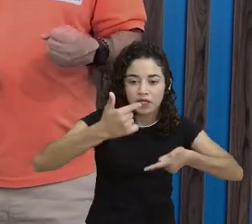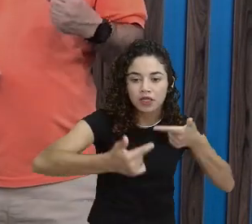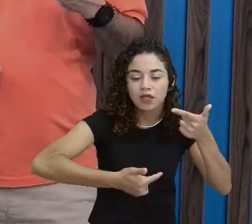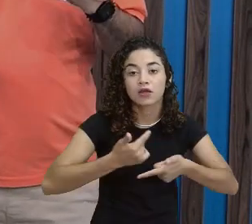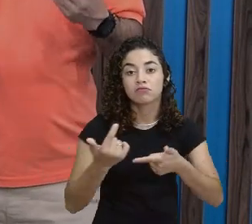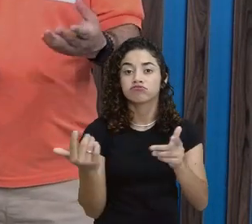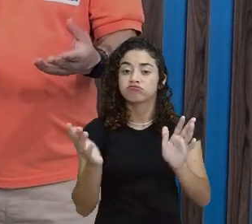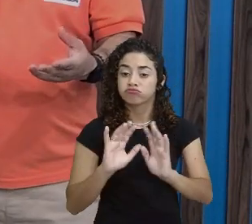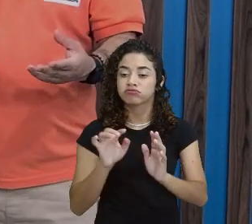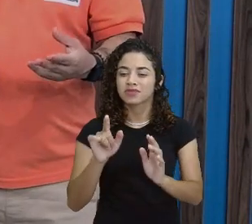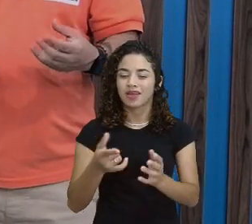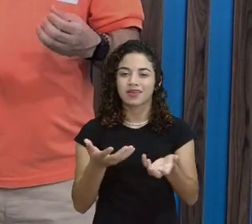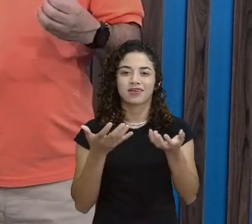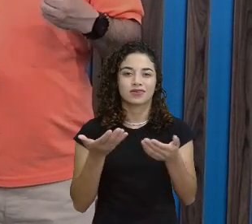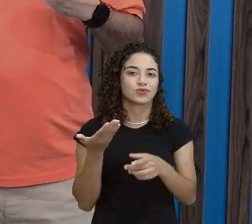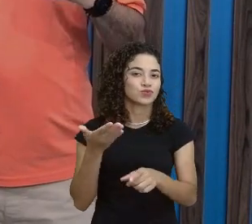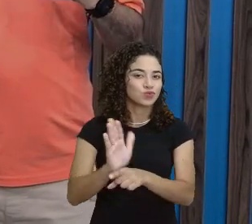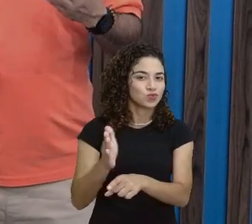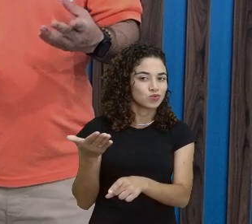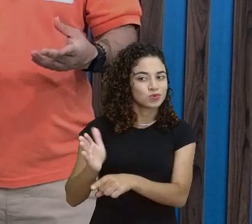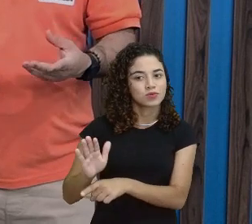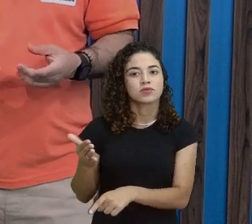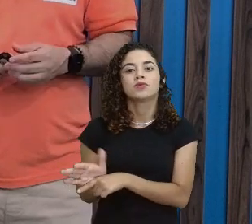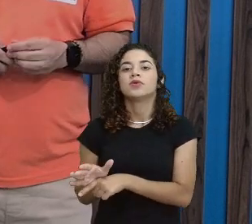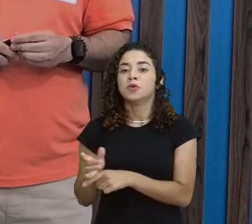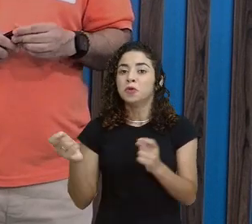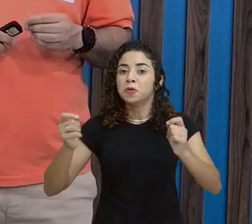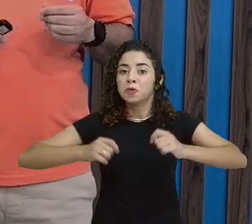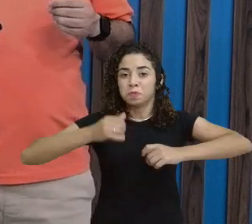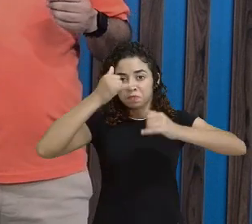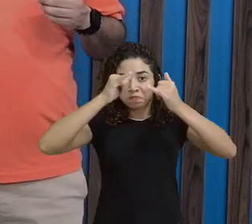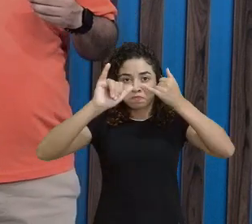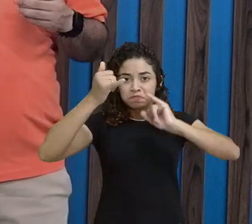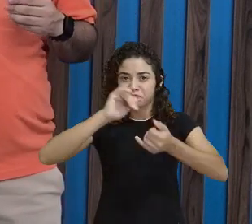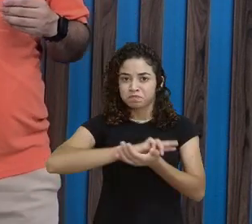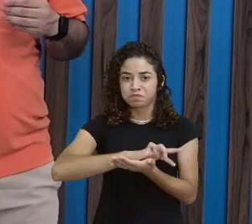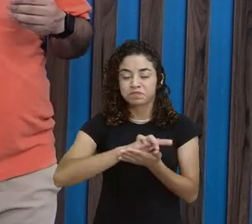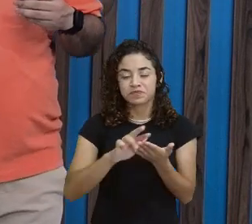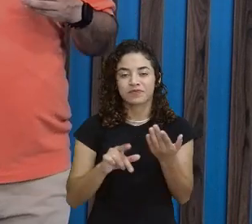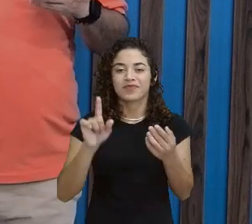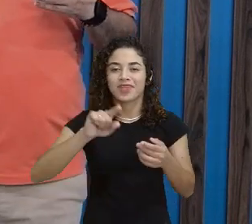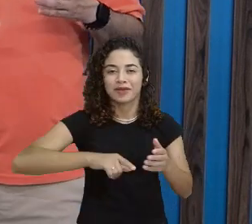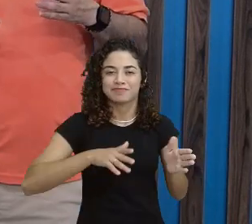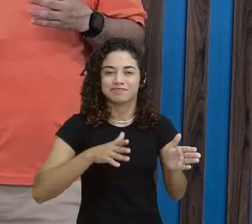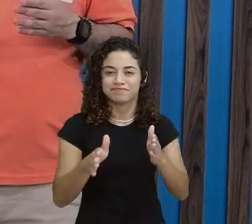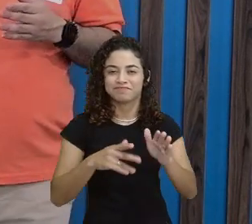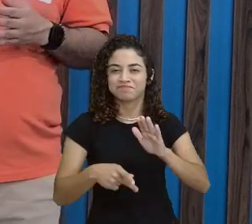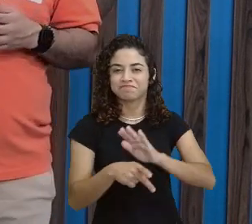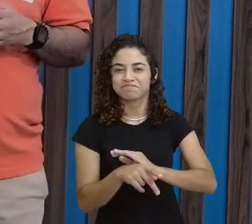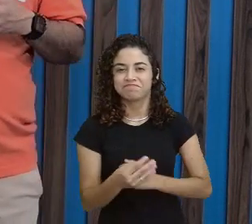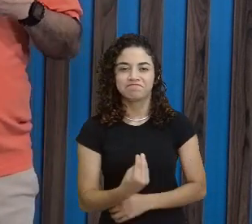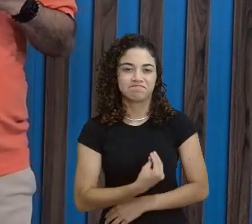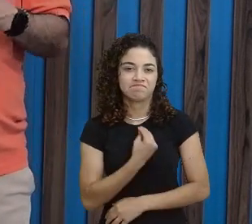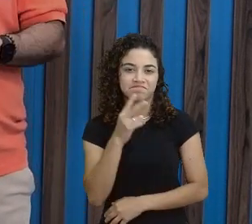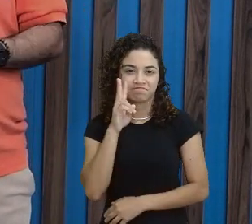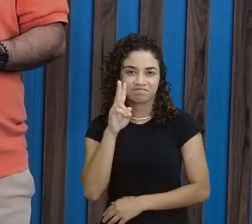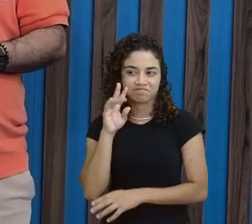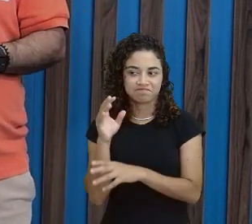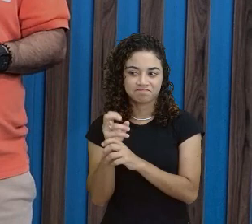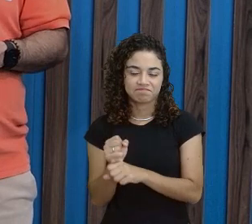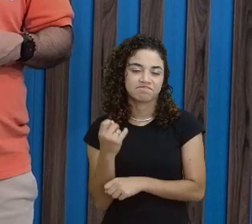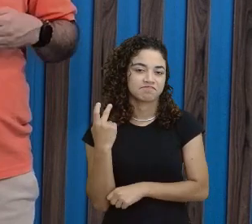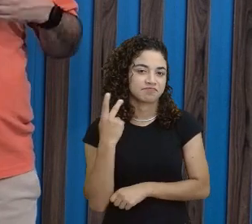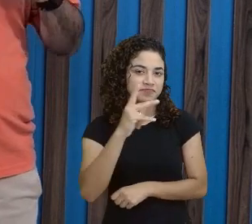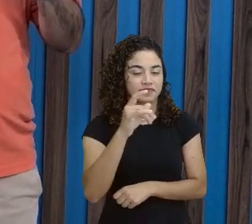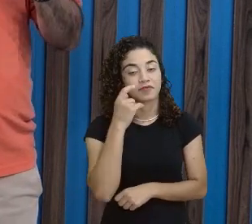aí é uma parte, né, da sua história onde era comum, né, quando aquelas pessoas,